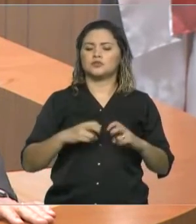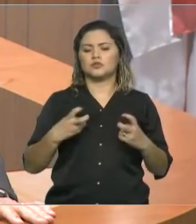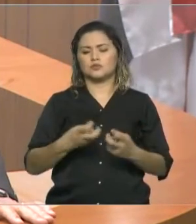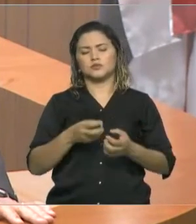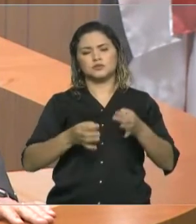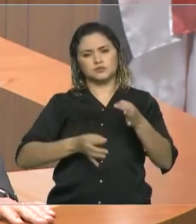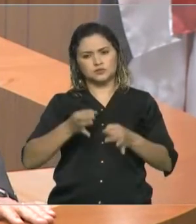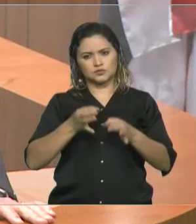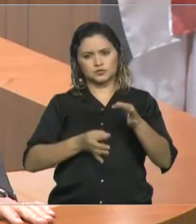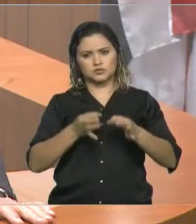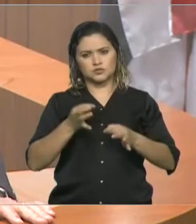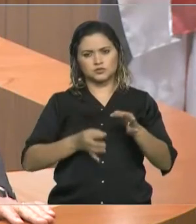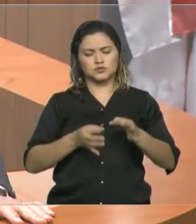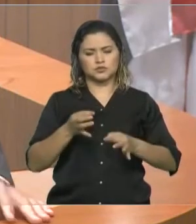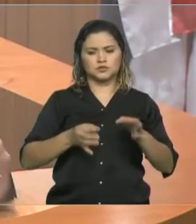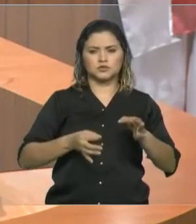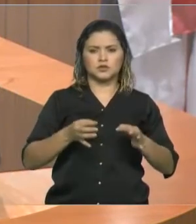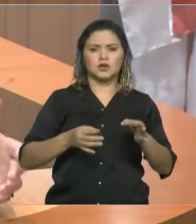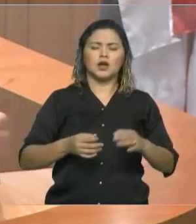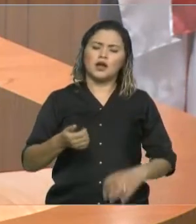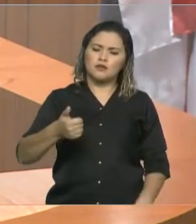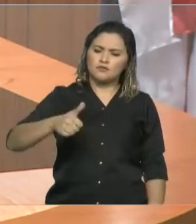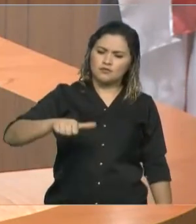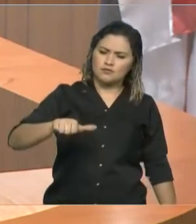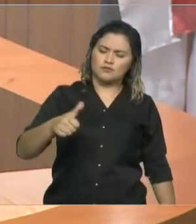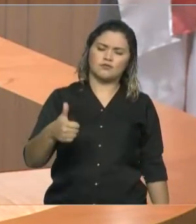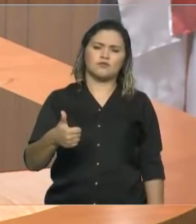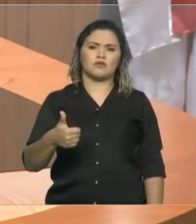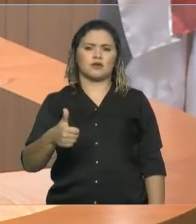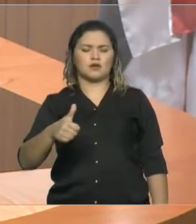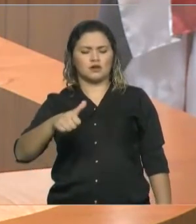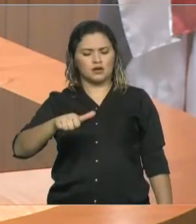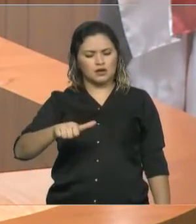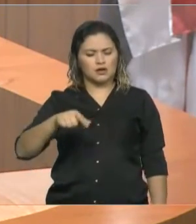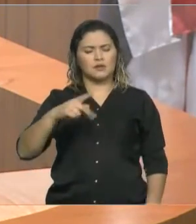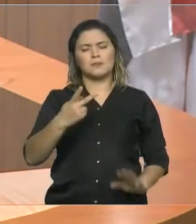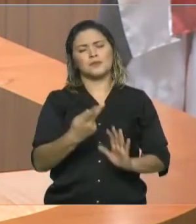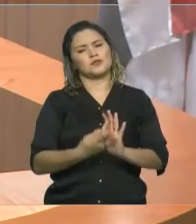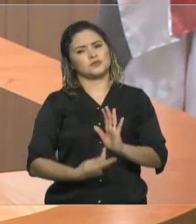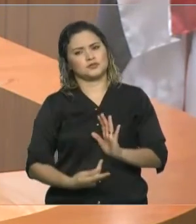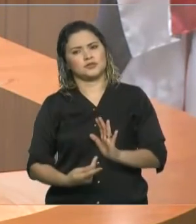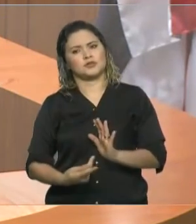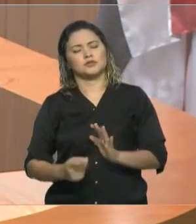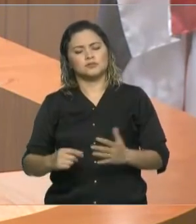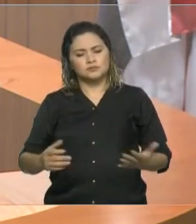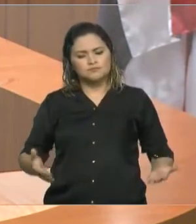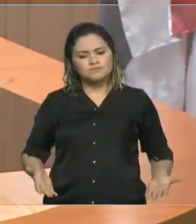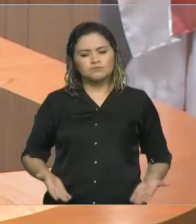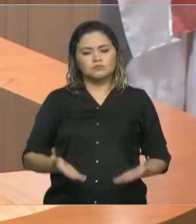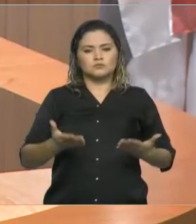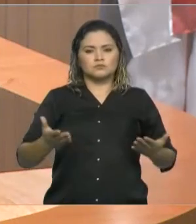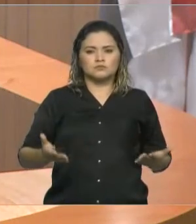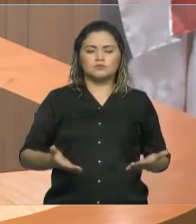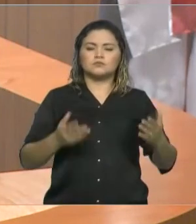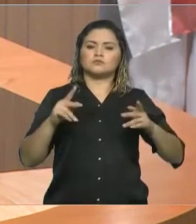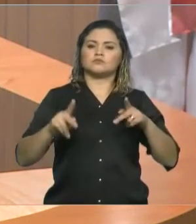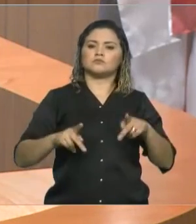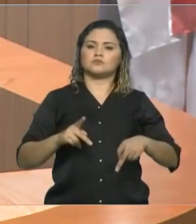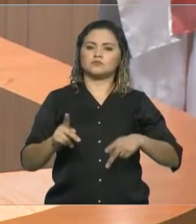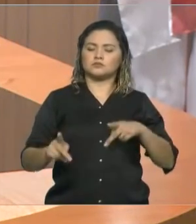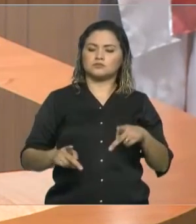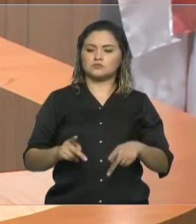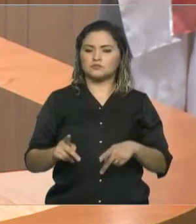rápido possível, para que nós pudéssemos dar mais esse presente, valorizar mais ainda e reconhecer